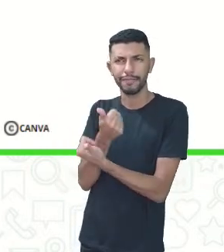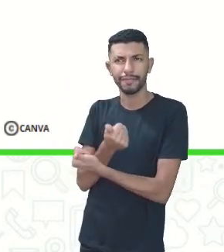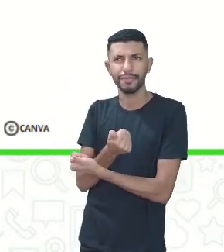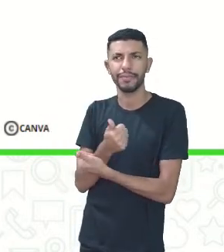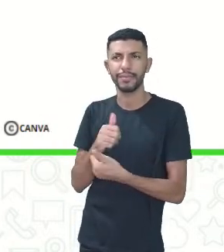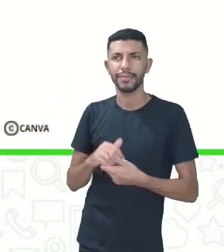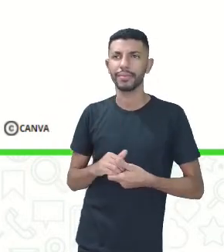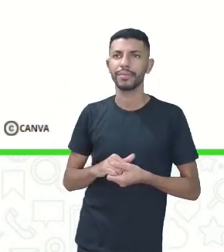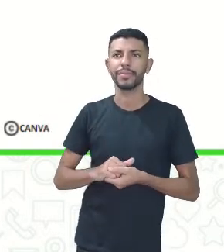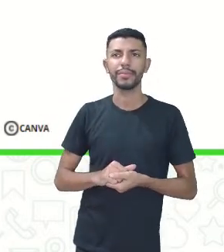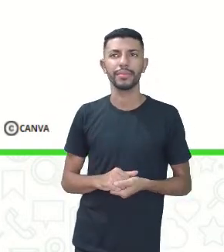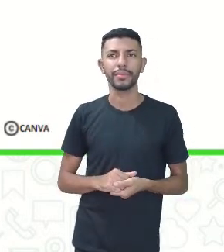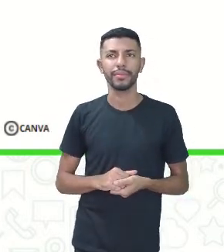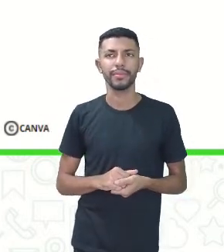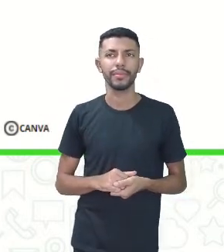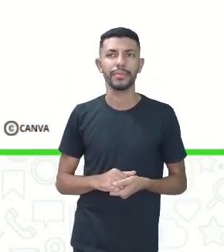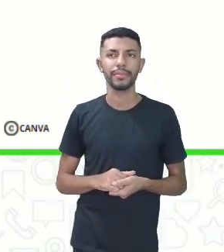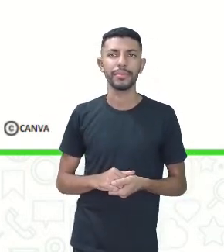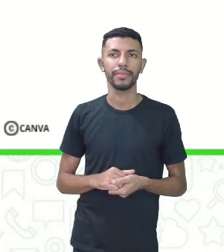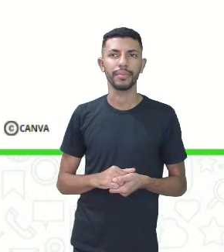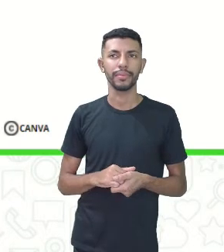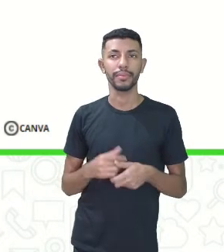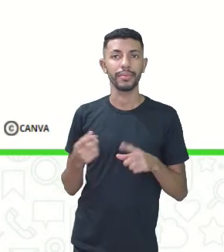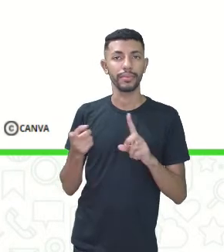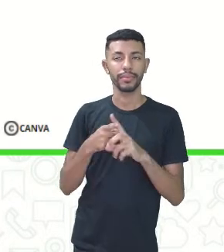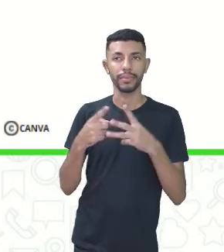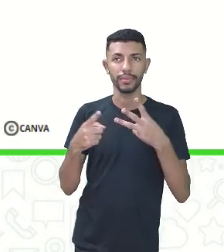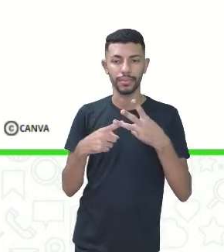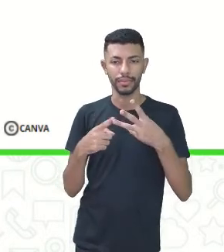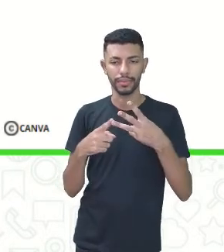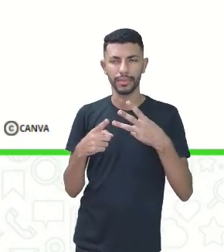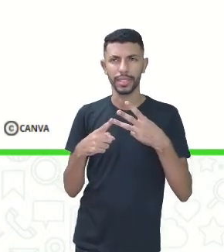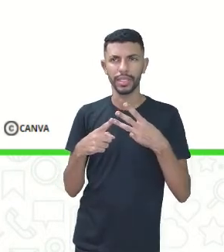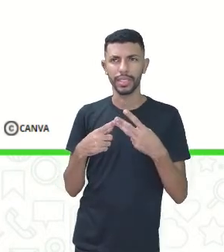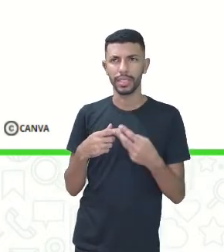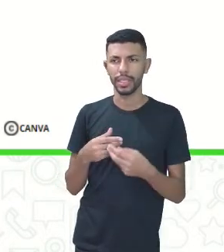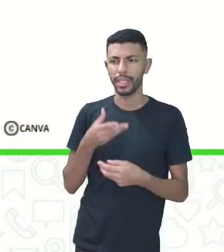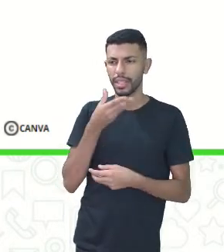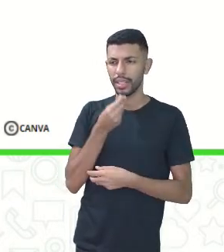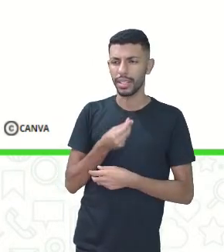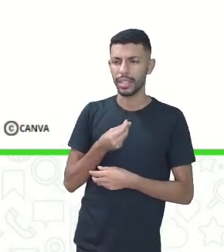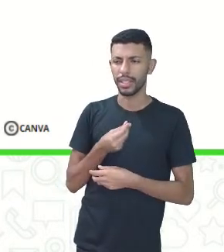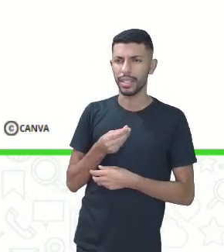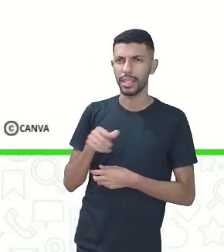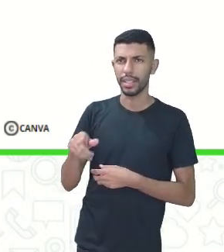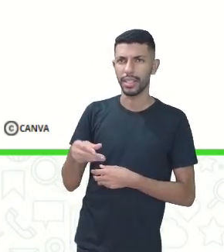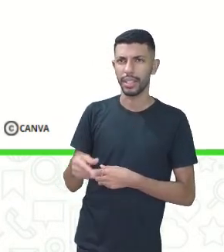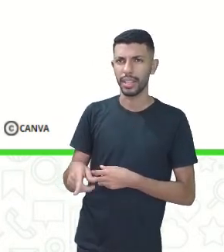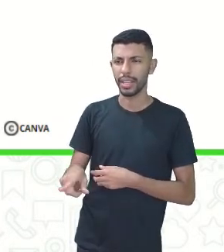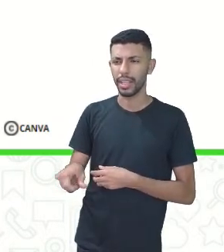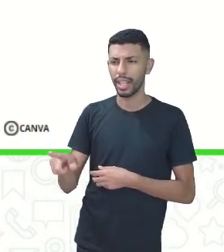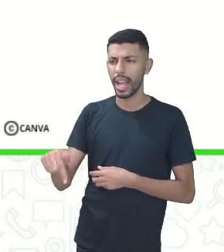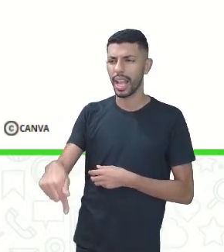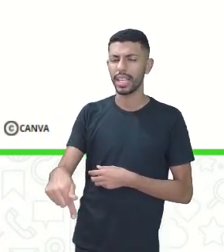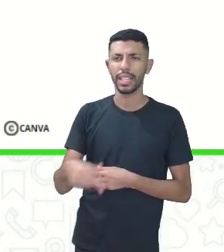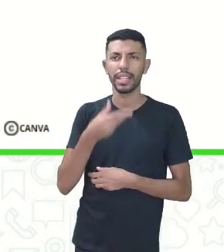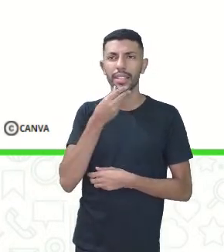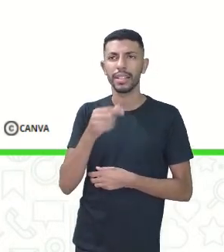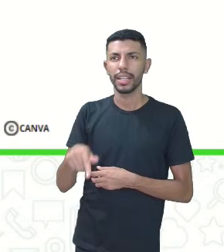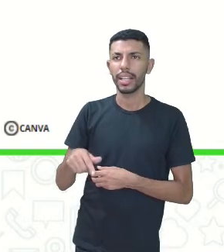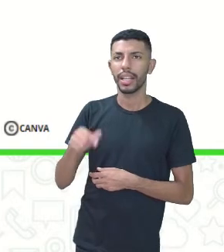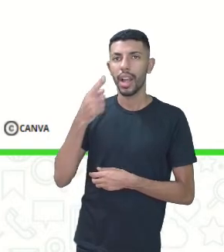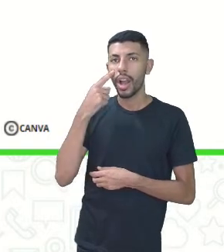vocês, tá? Aí também tem, os meninos estão aqui. Aí, às vezes, a pessoa diz, está errado. Não, é uma forma de